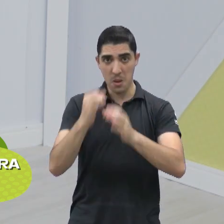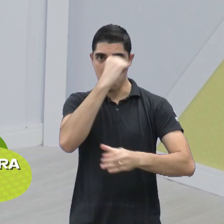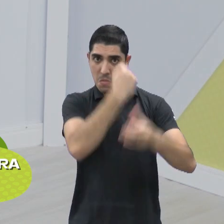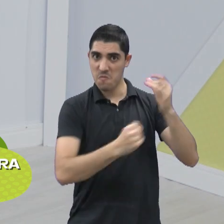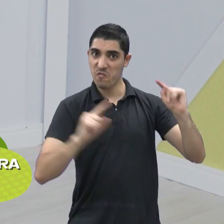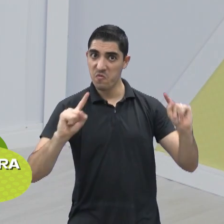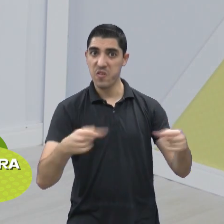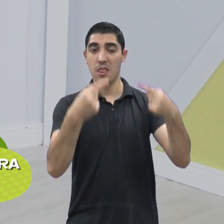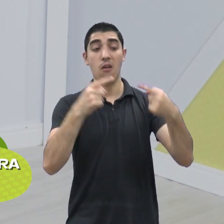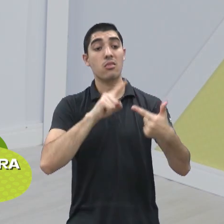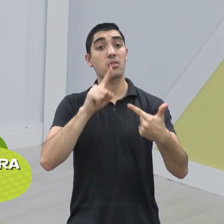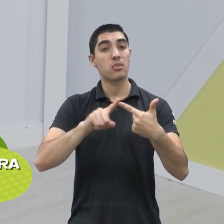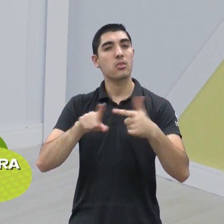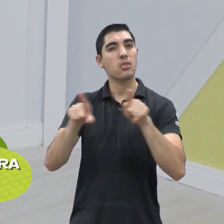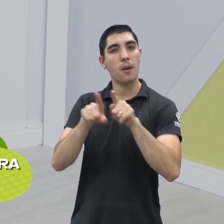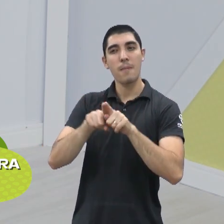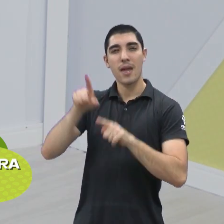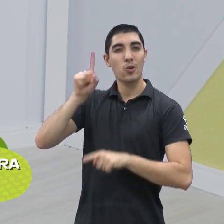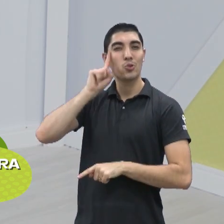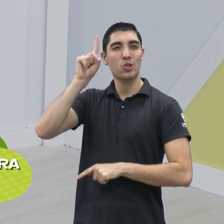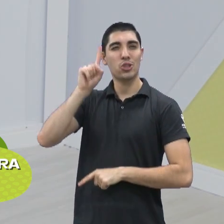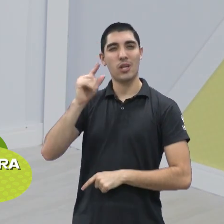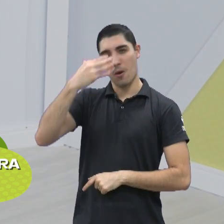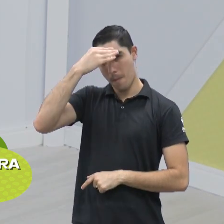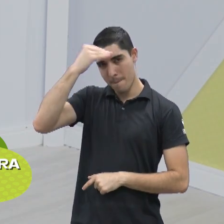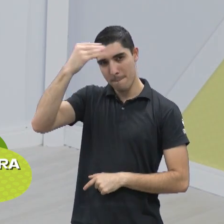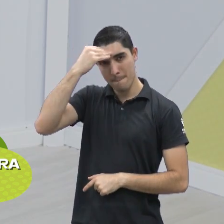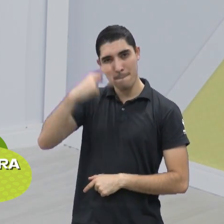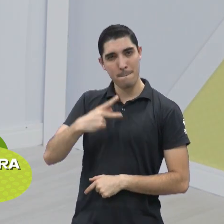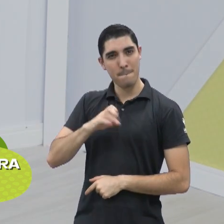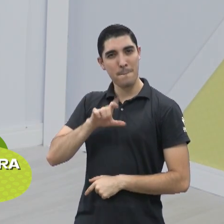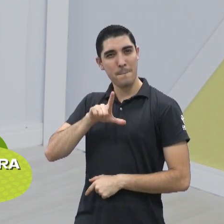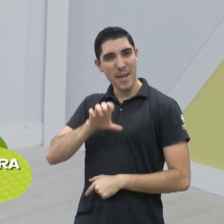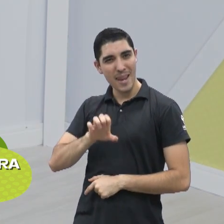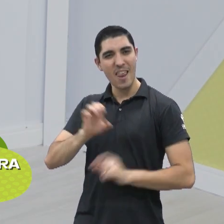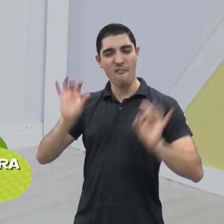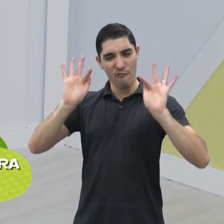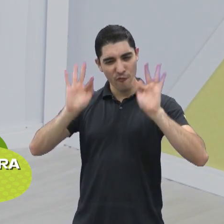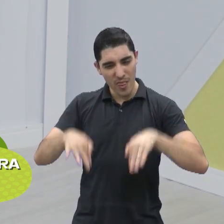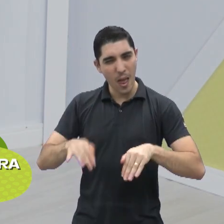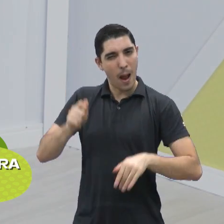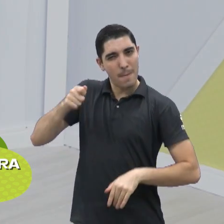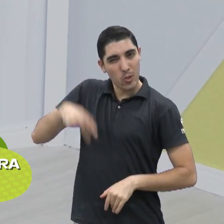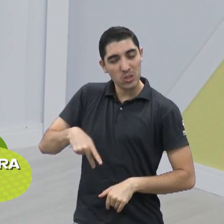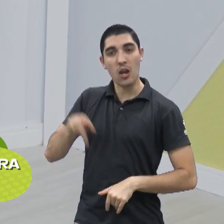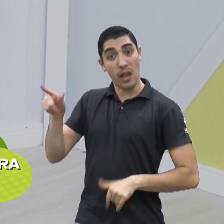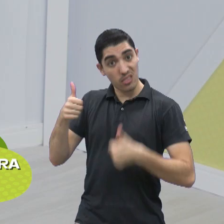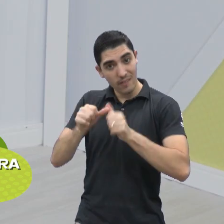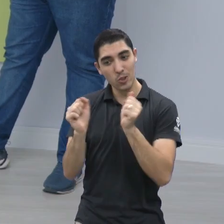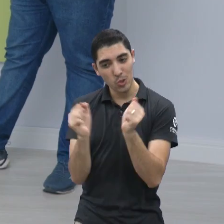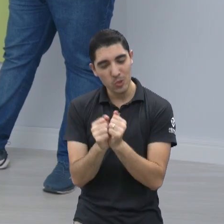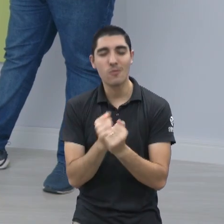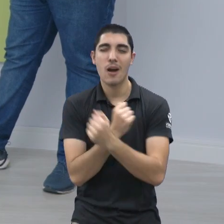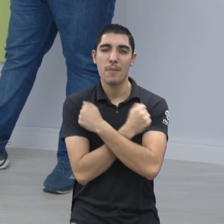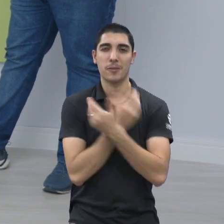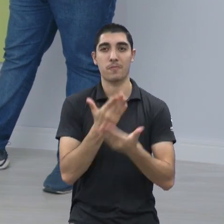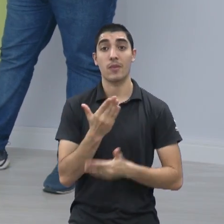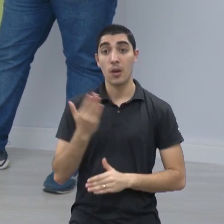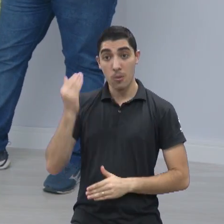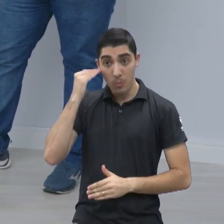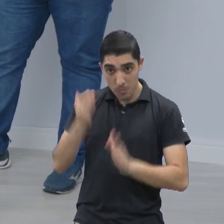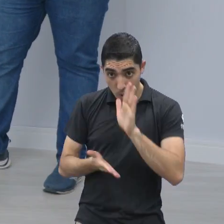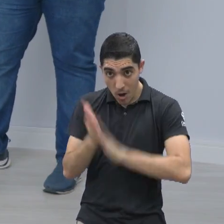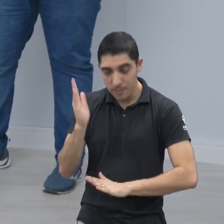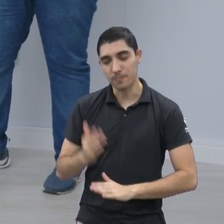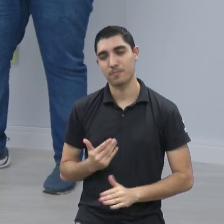do Pelé. Você viu ali, né, fotos dedicatória do Pelé para ele, muito bacana. Um beijo para você, viu, Emídio? Brunão, vambora?